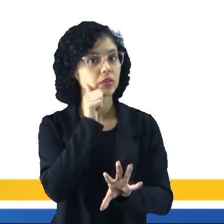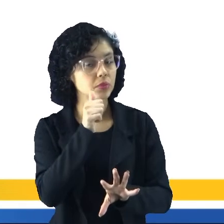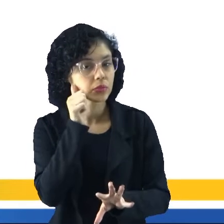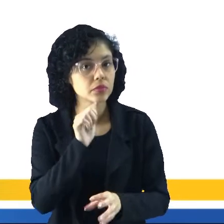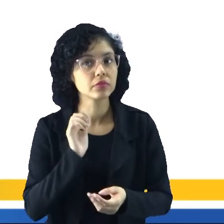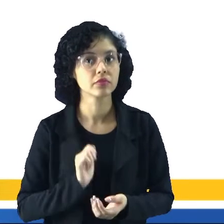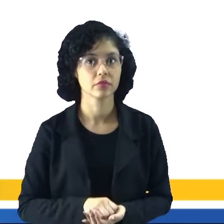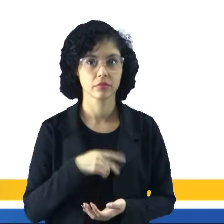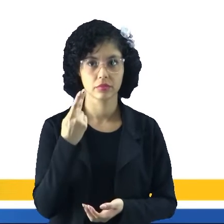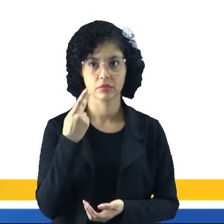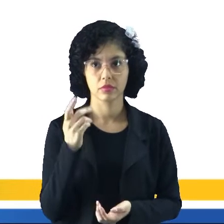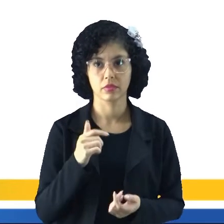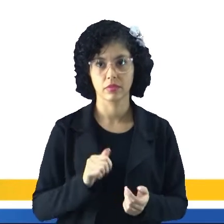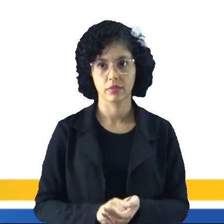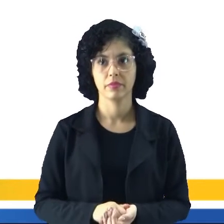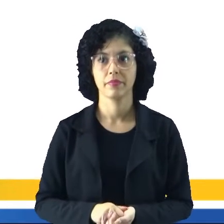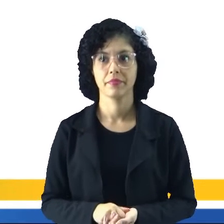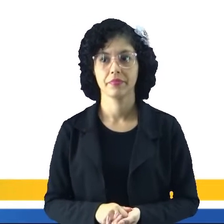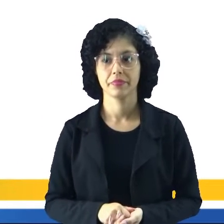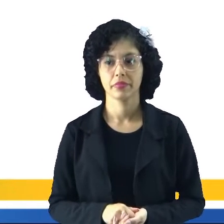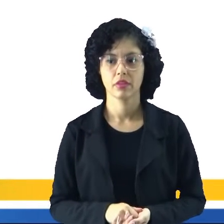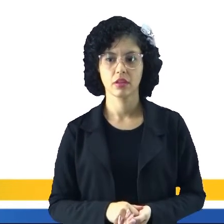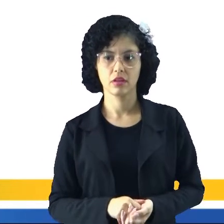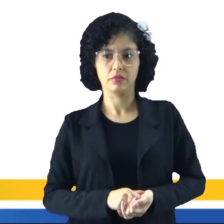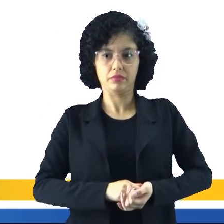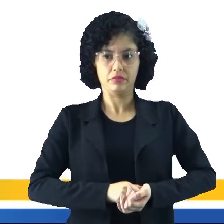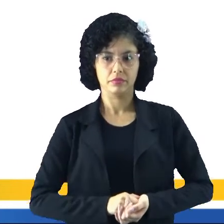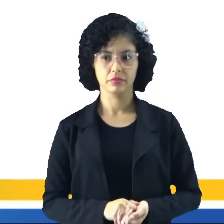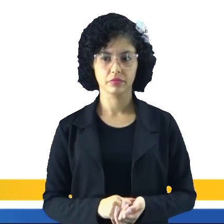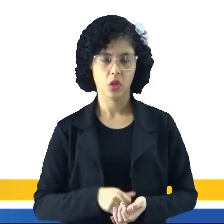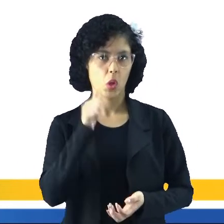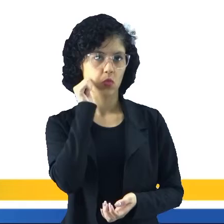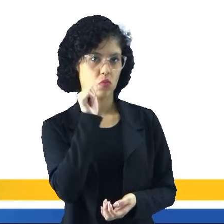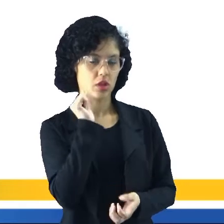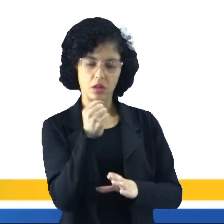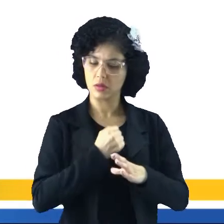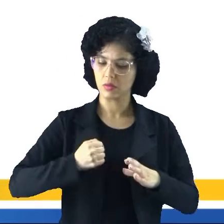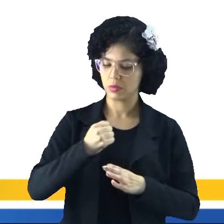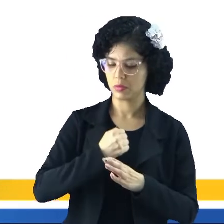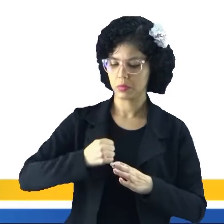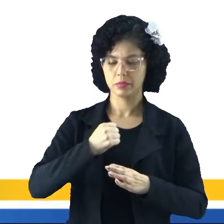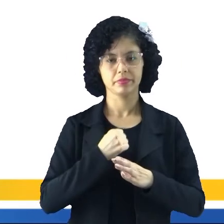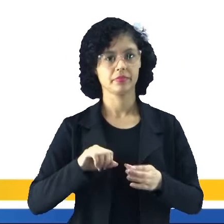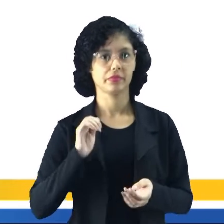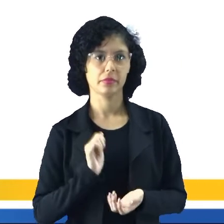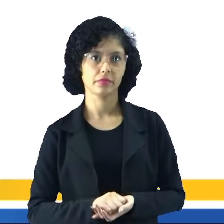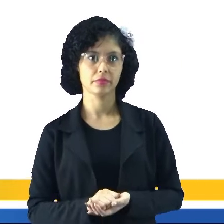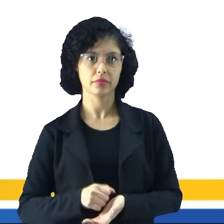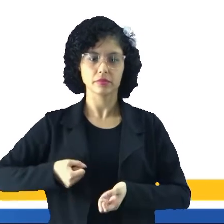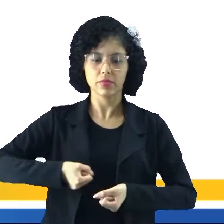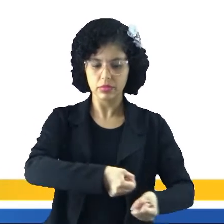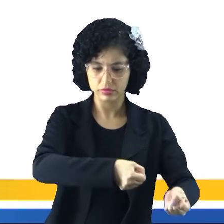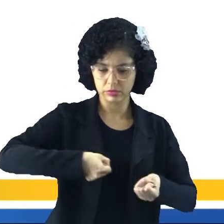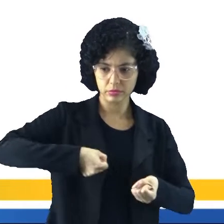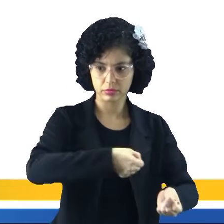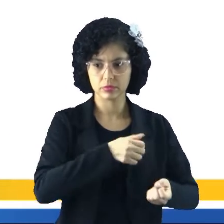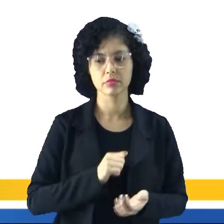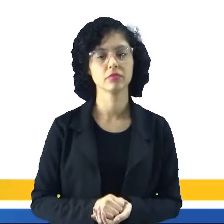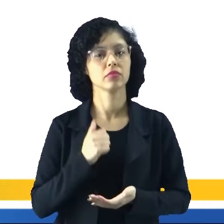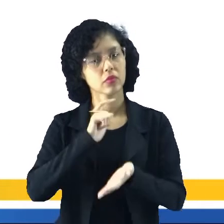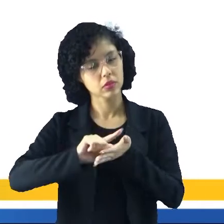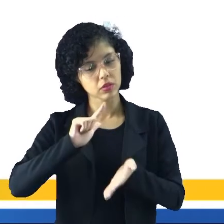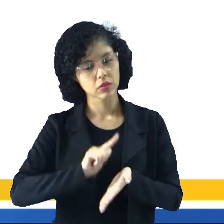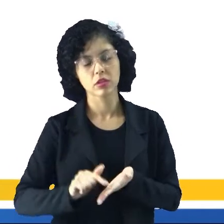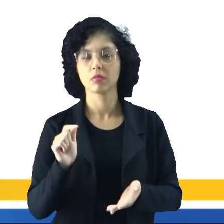né? Susanita diz aí no seu papel tradicional. Afinal, aí uma mulher que não cozinha, que não passa roupa, que não lava,